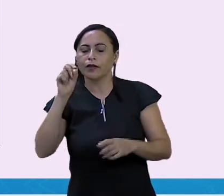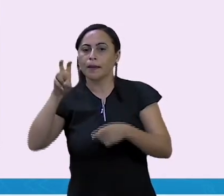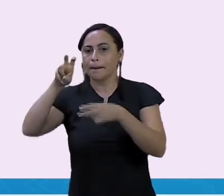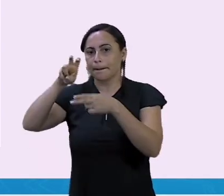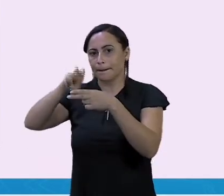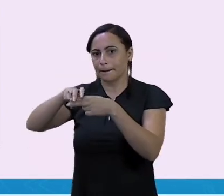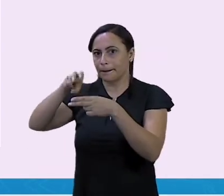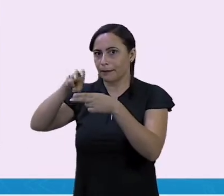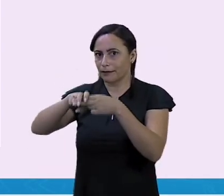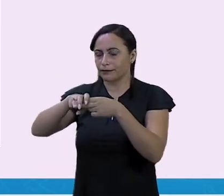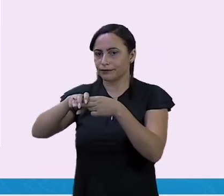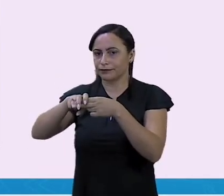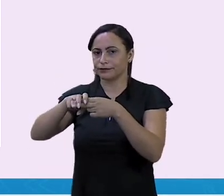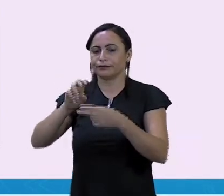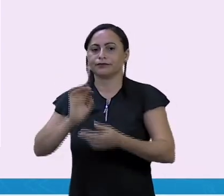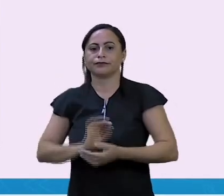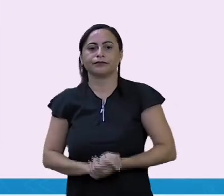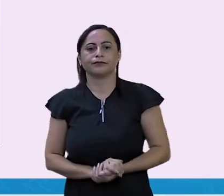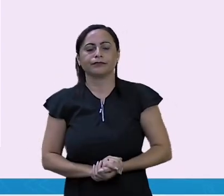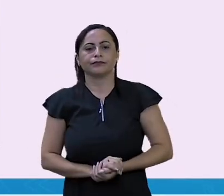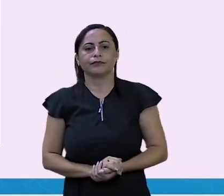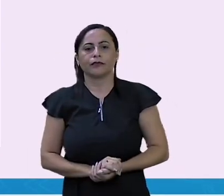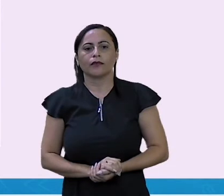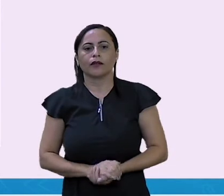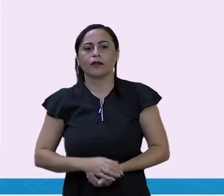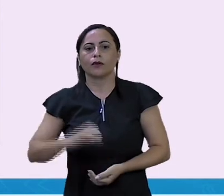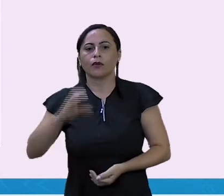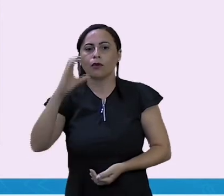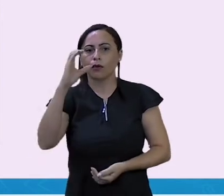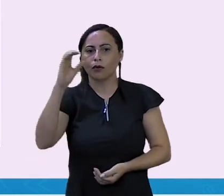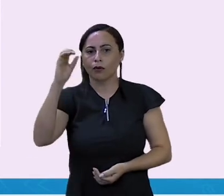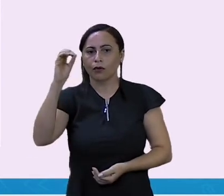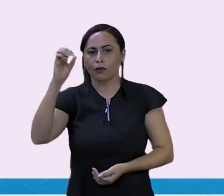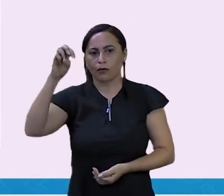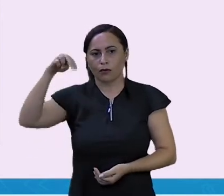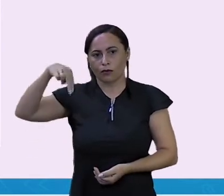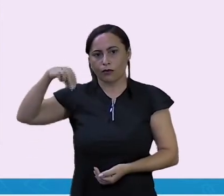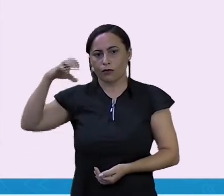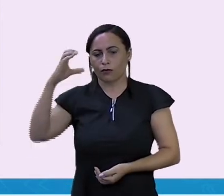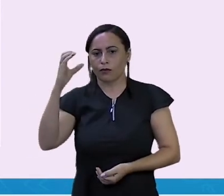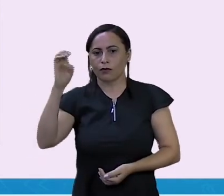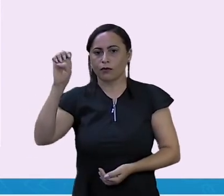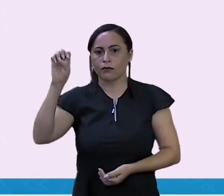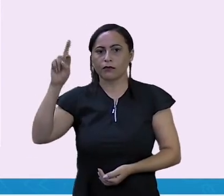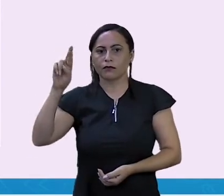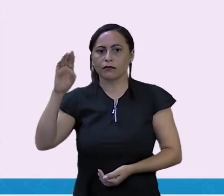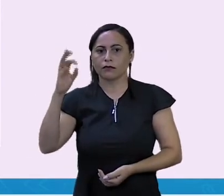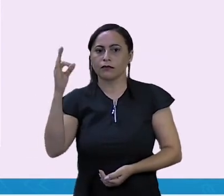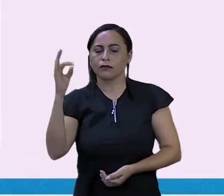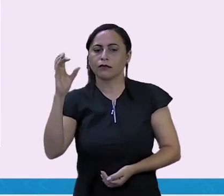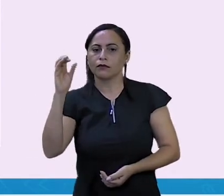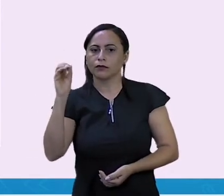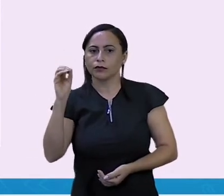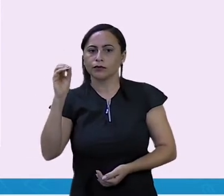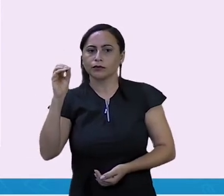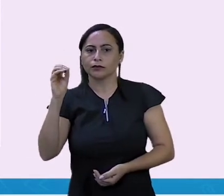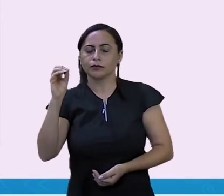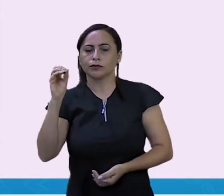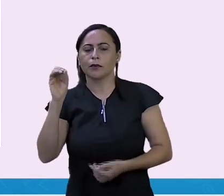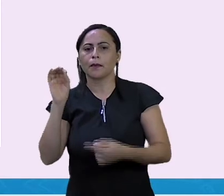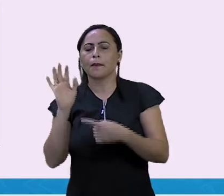onde nós assentamos. Concerto com C é a apresentação pública